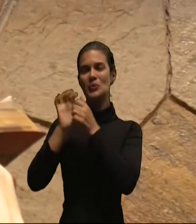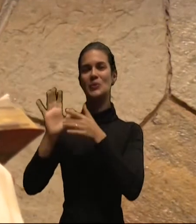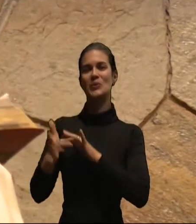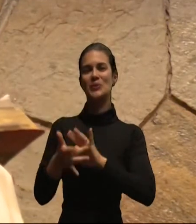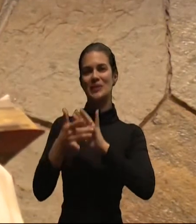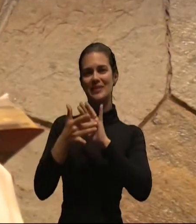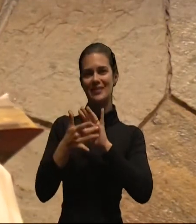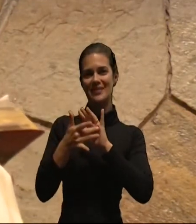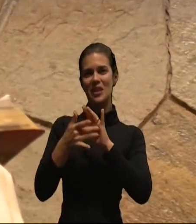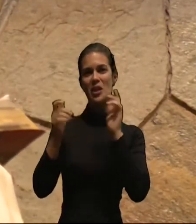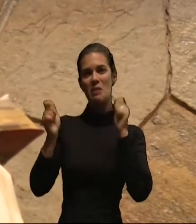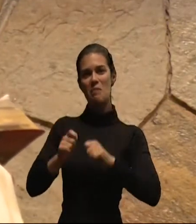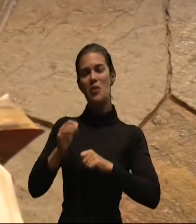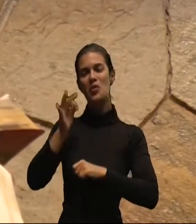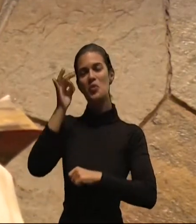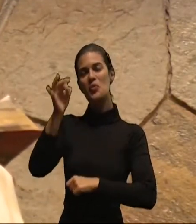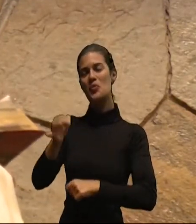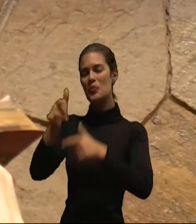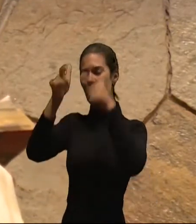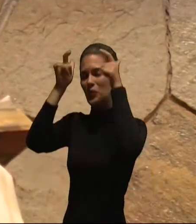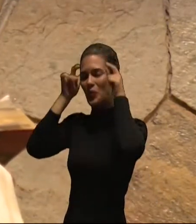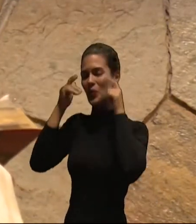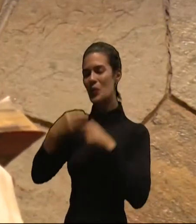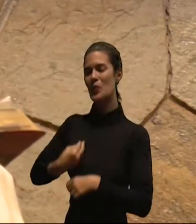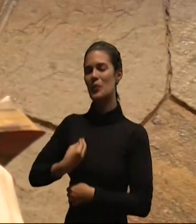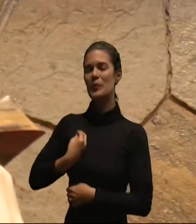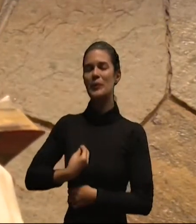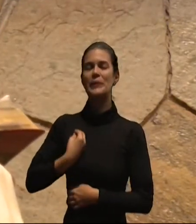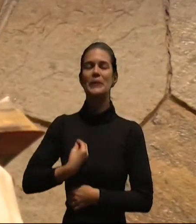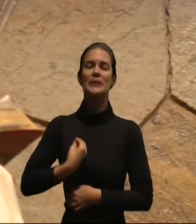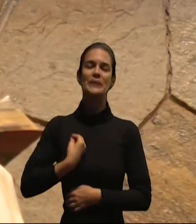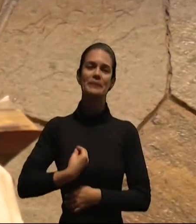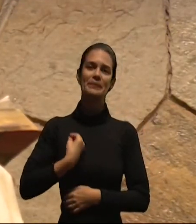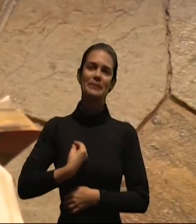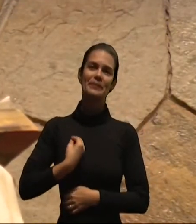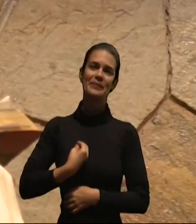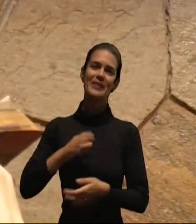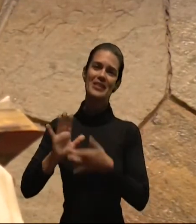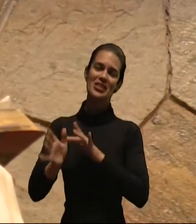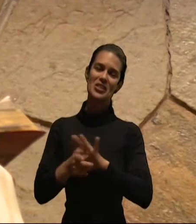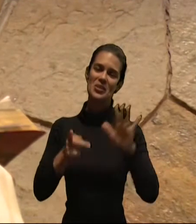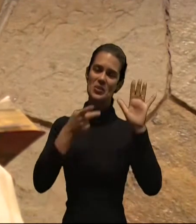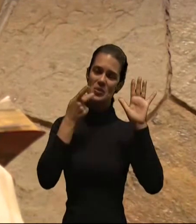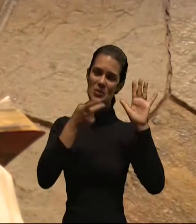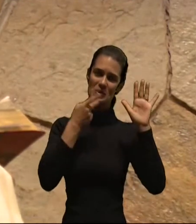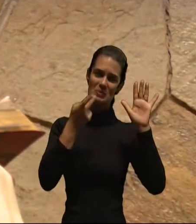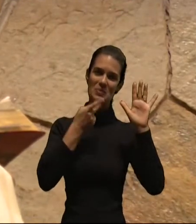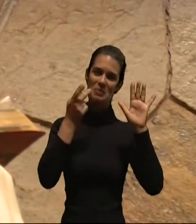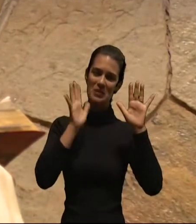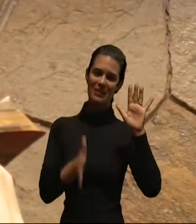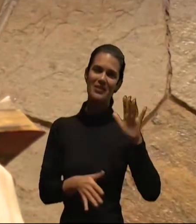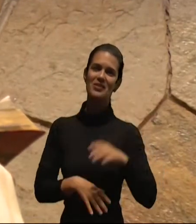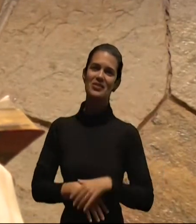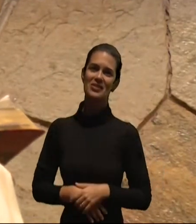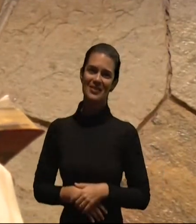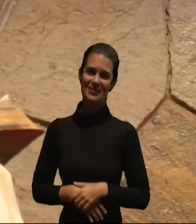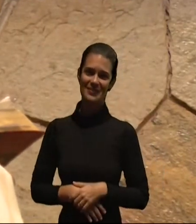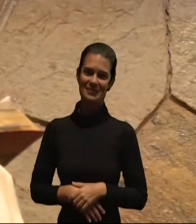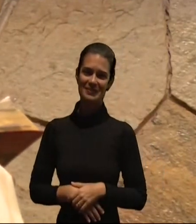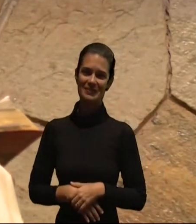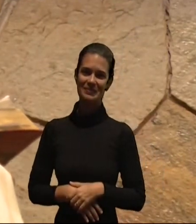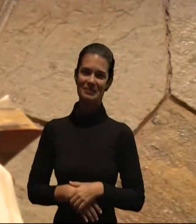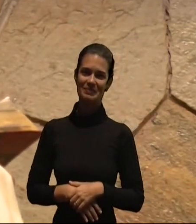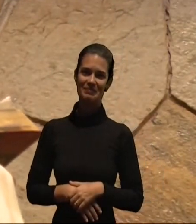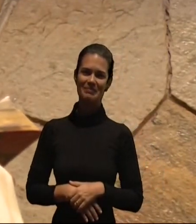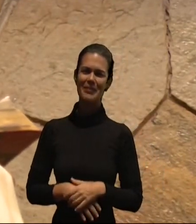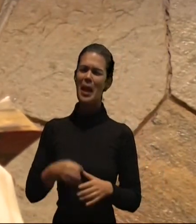a coroa da vida, a qual o Senhor prometeu àqueles que o amam. Como é bom poder sentir